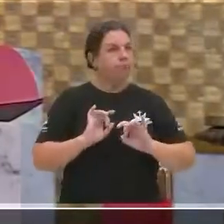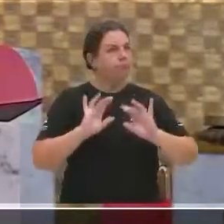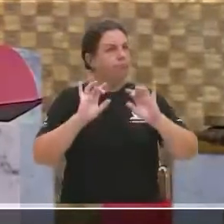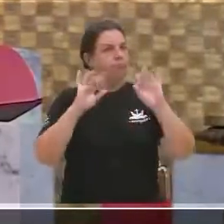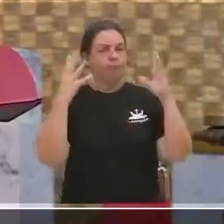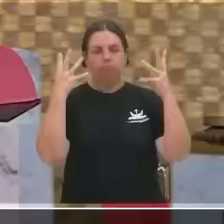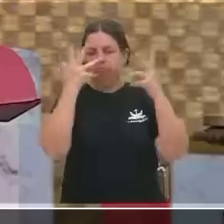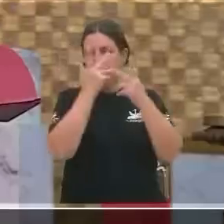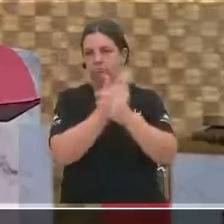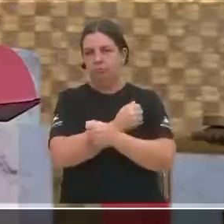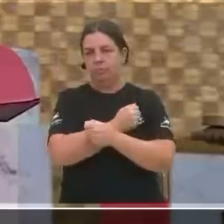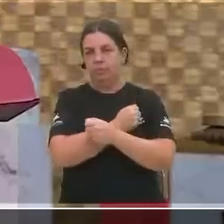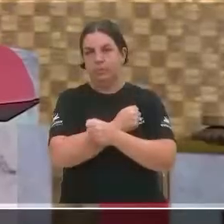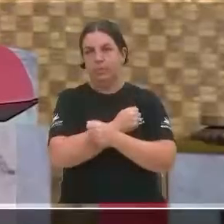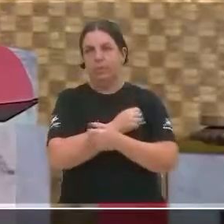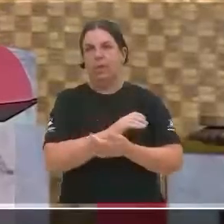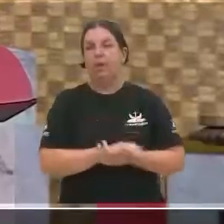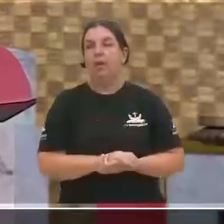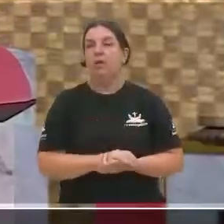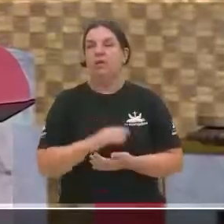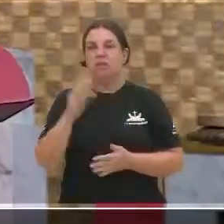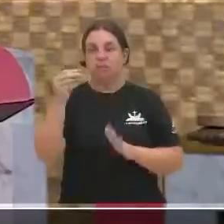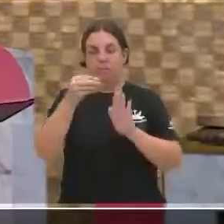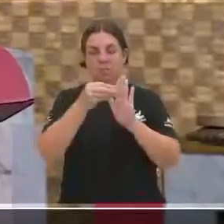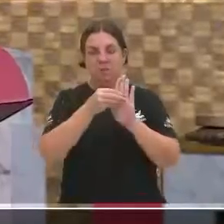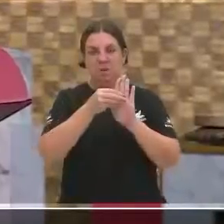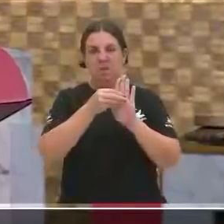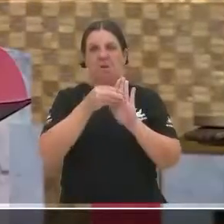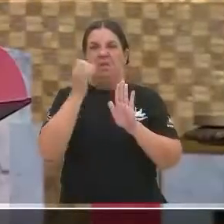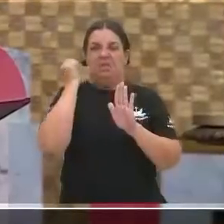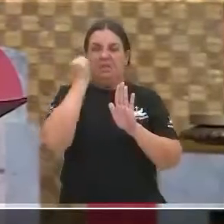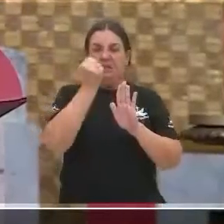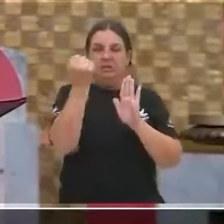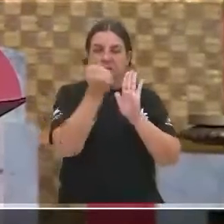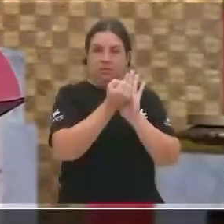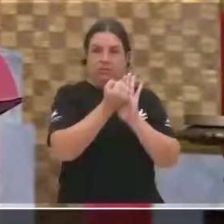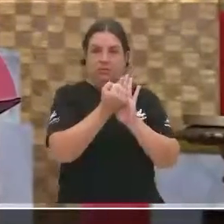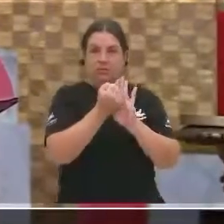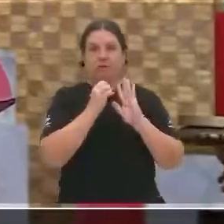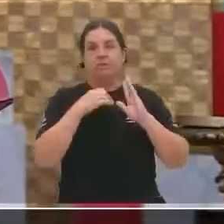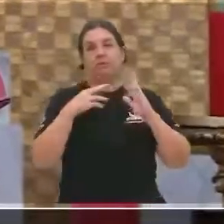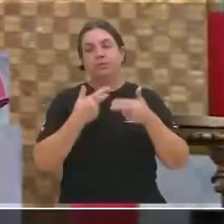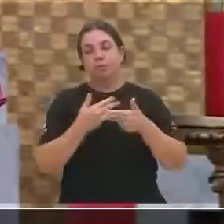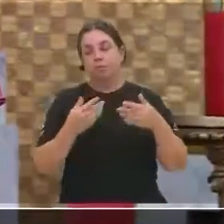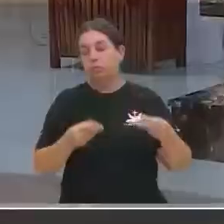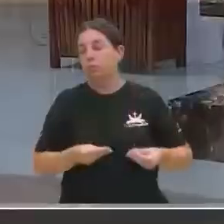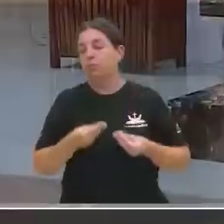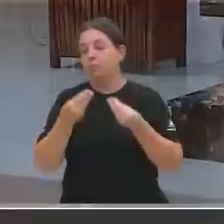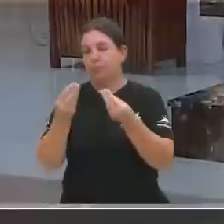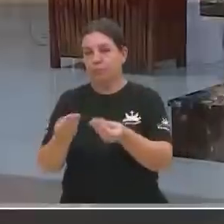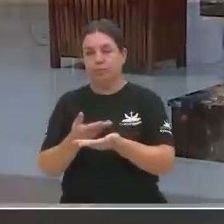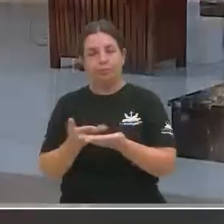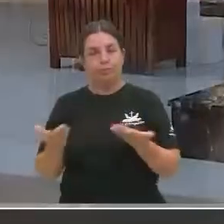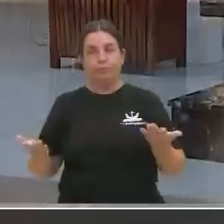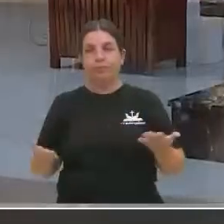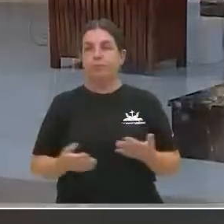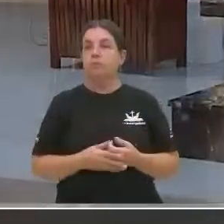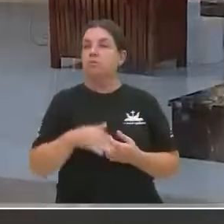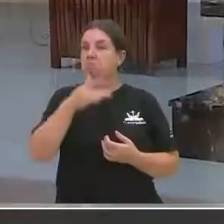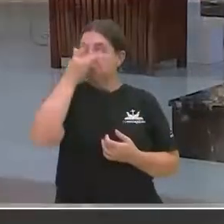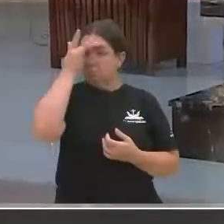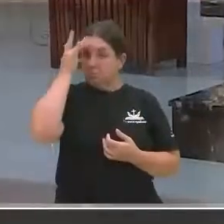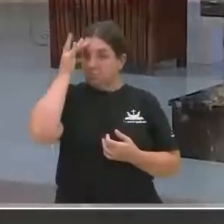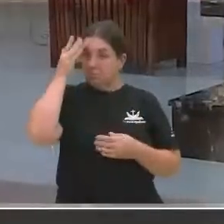lindas pedras preciosas cravadas muitas ofertas votivas as pessoas